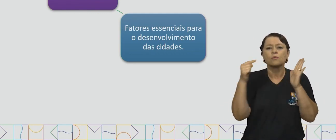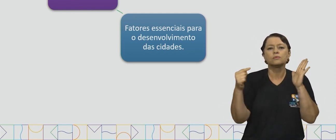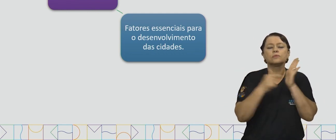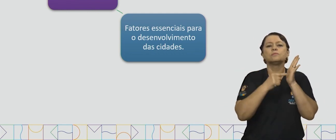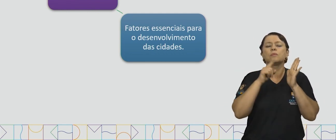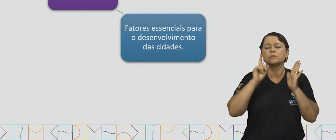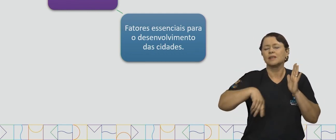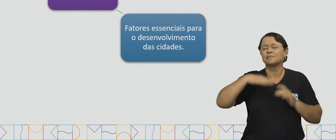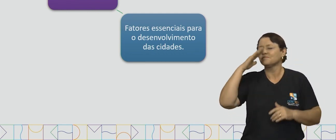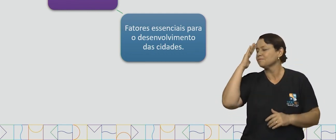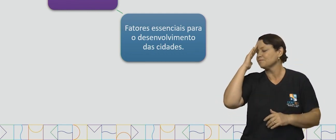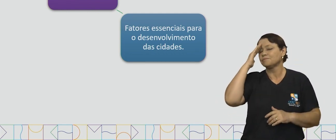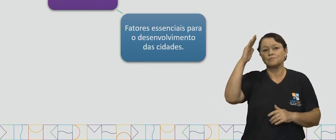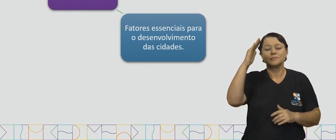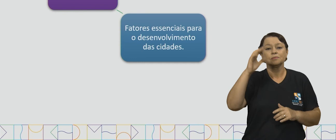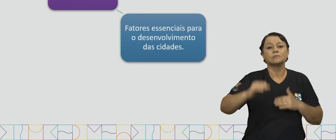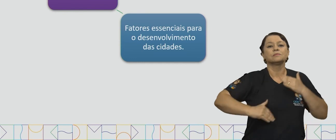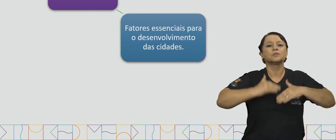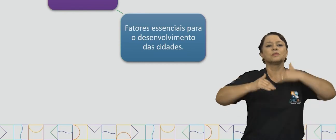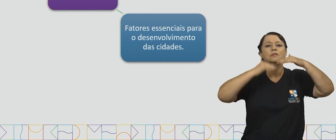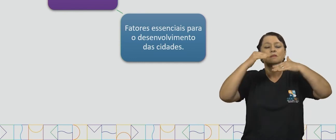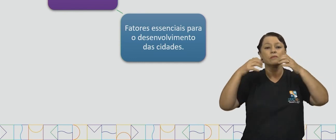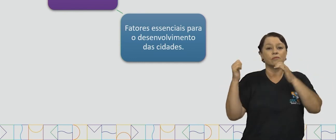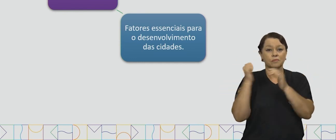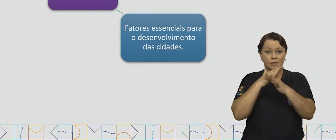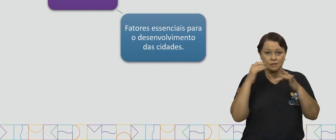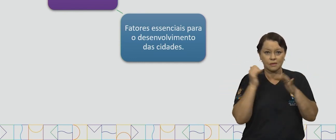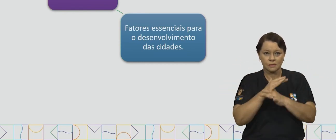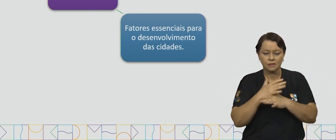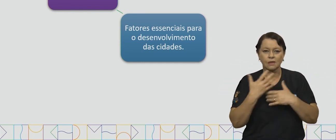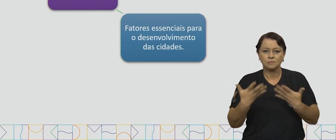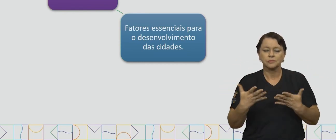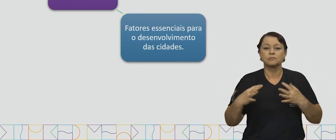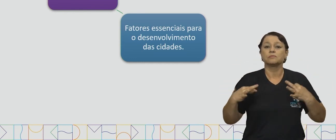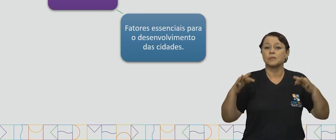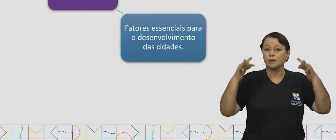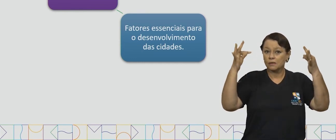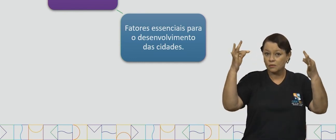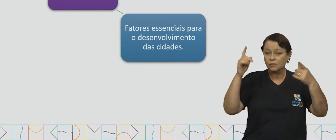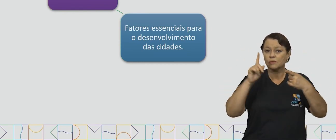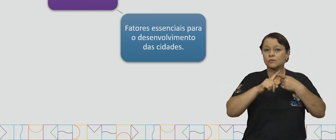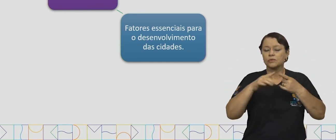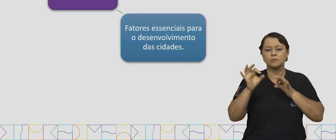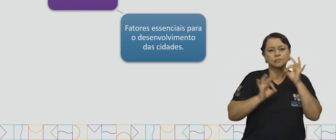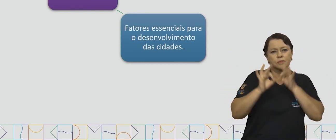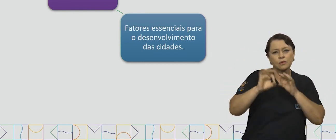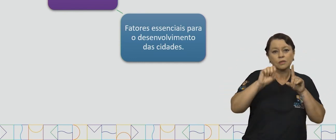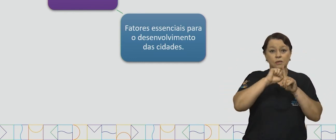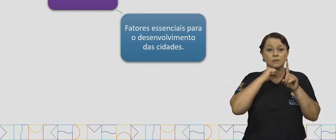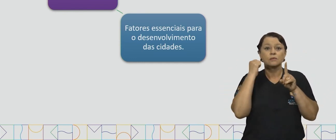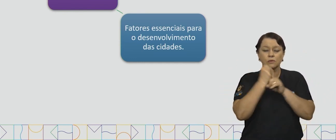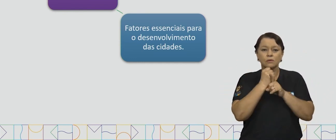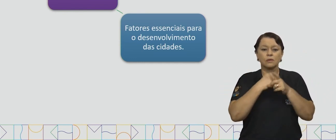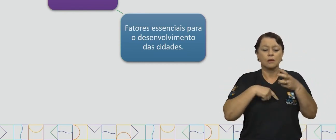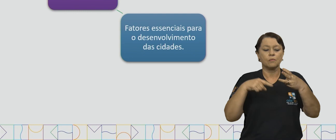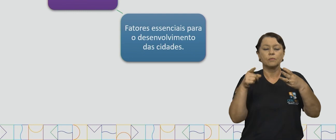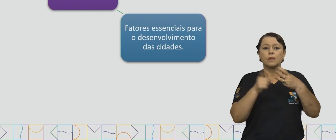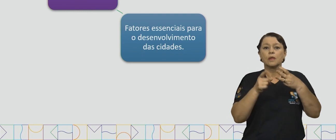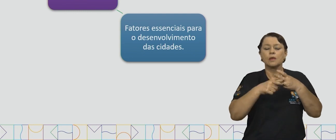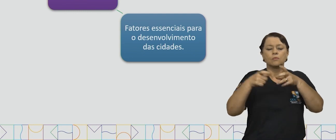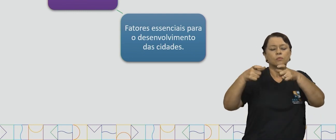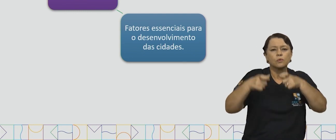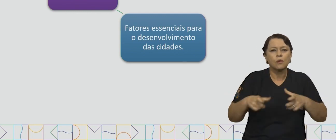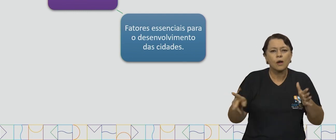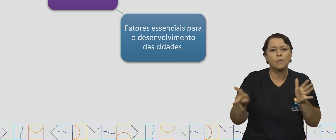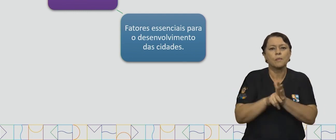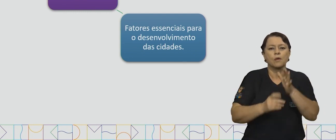se tornaram essenciais para o desenvolvimento das cidades, como a tecnologia, a organização social e um local